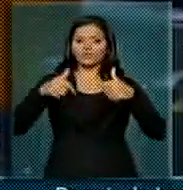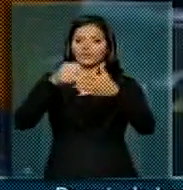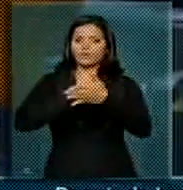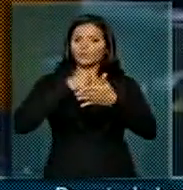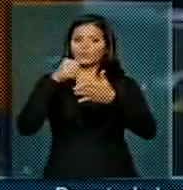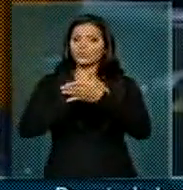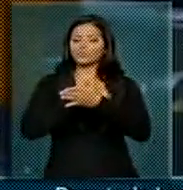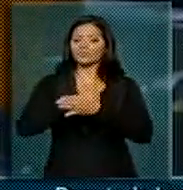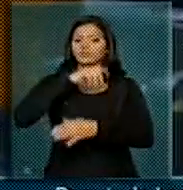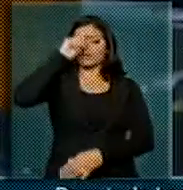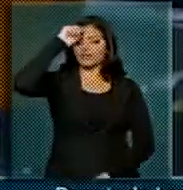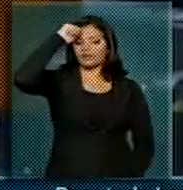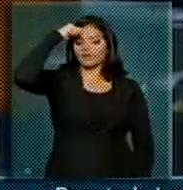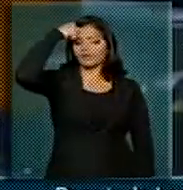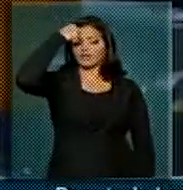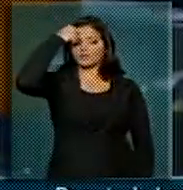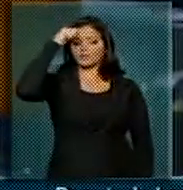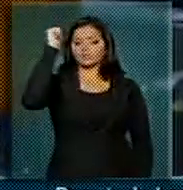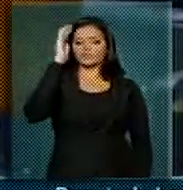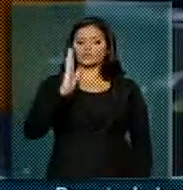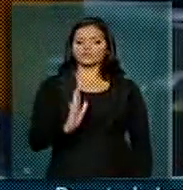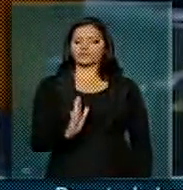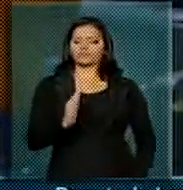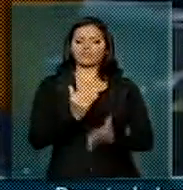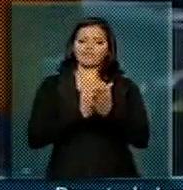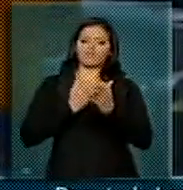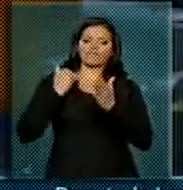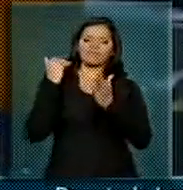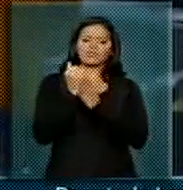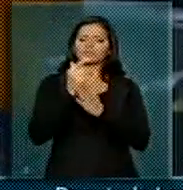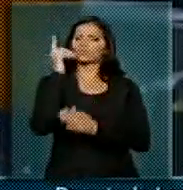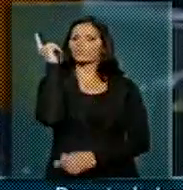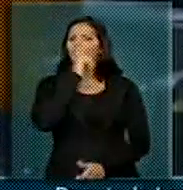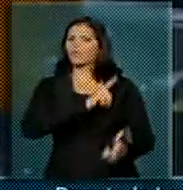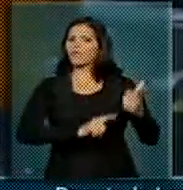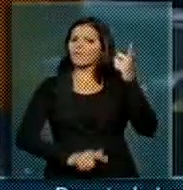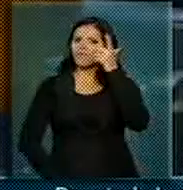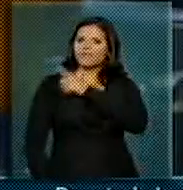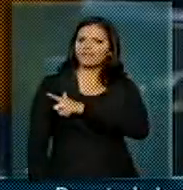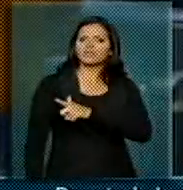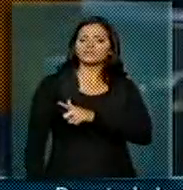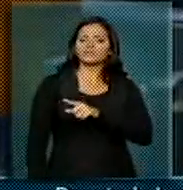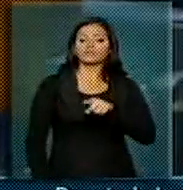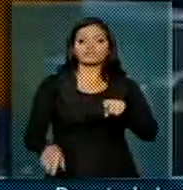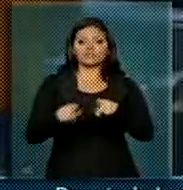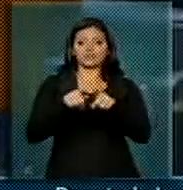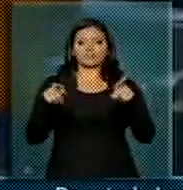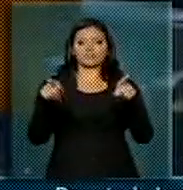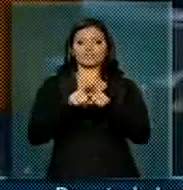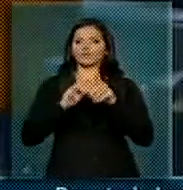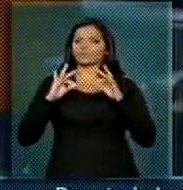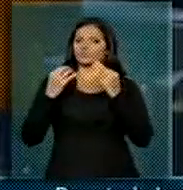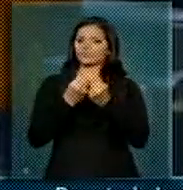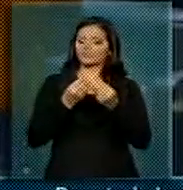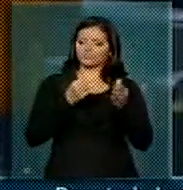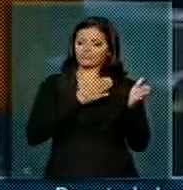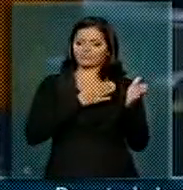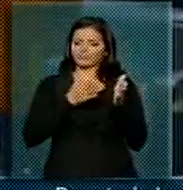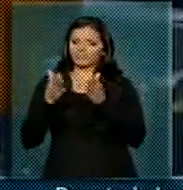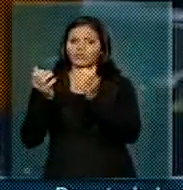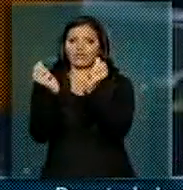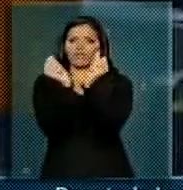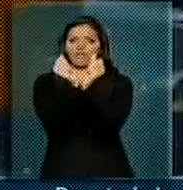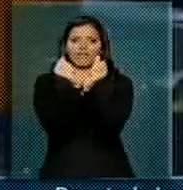raça negra no nosso país, os avanços, as conquistas, mas também todo o processo de